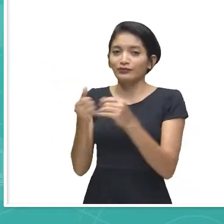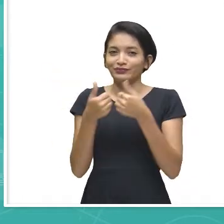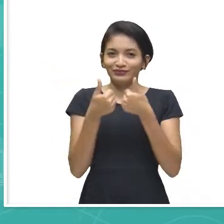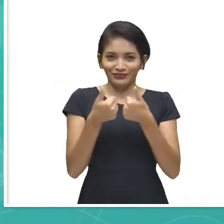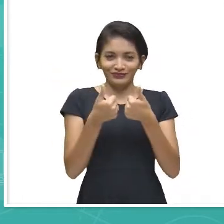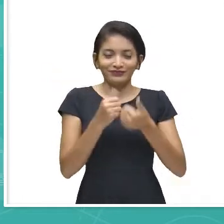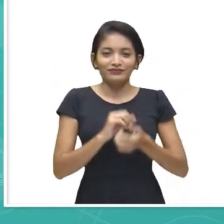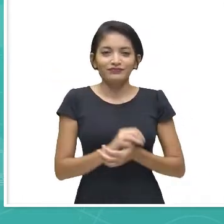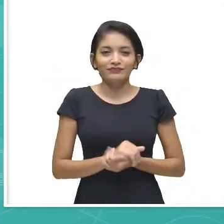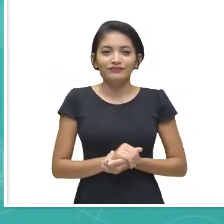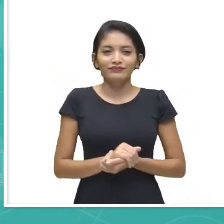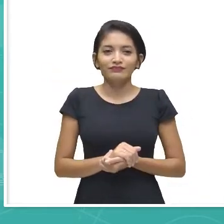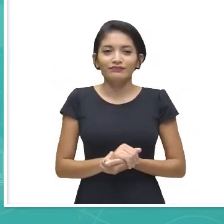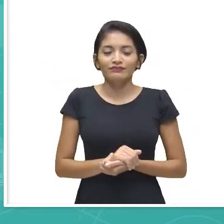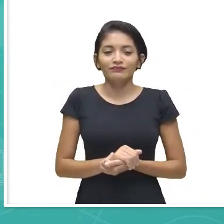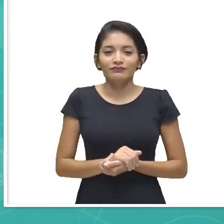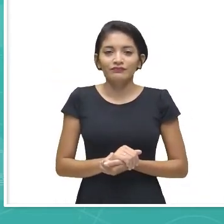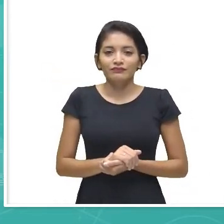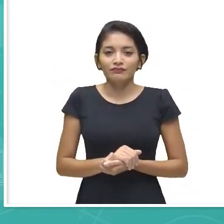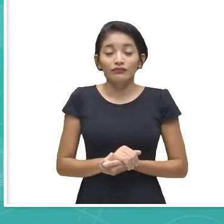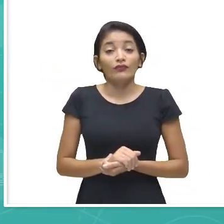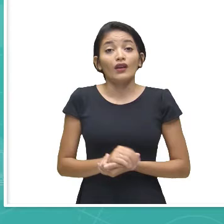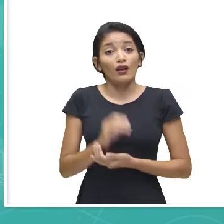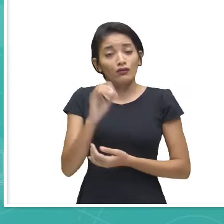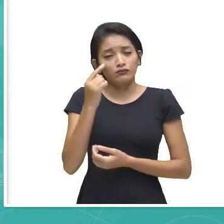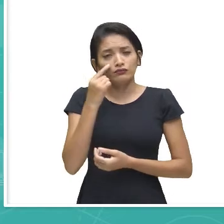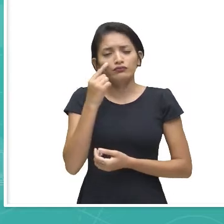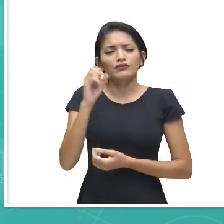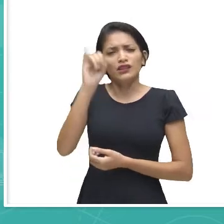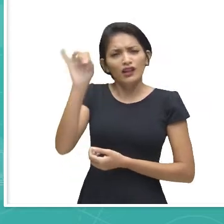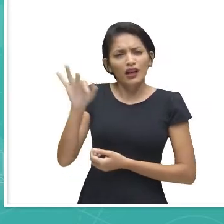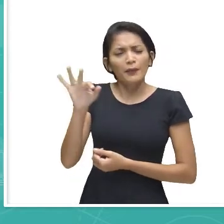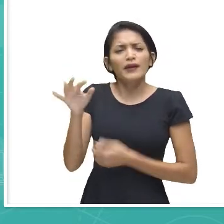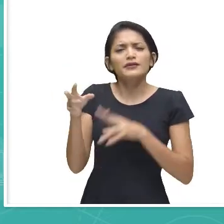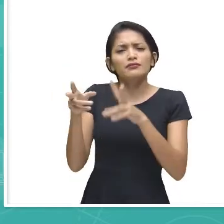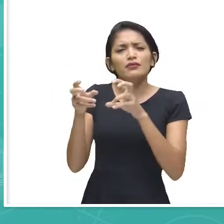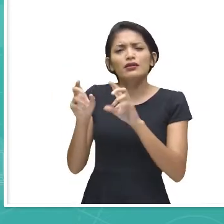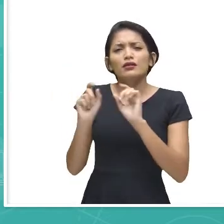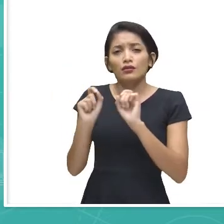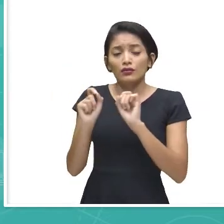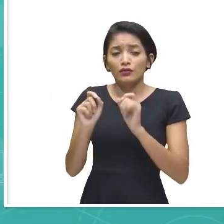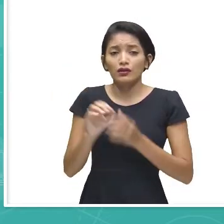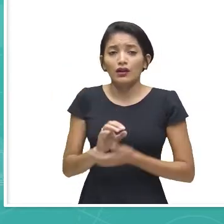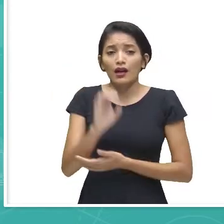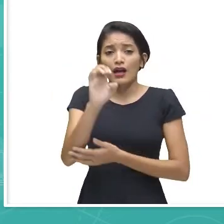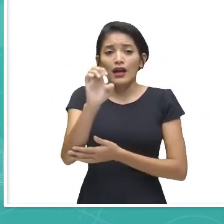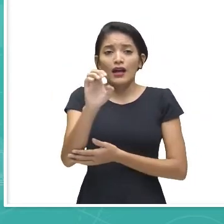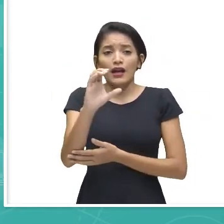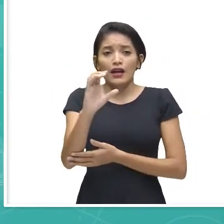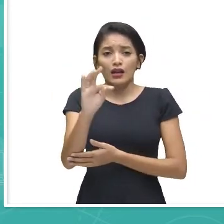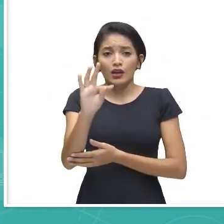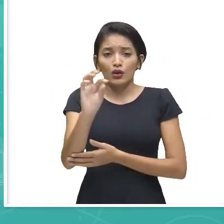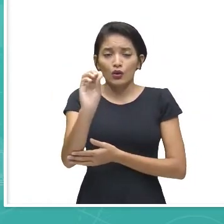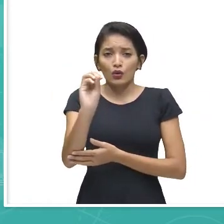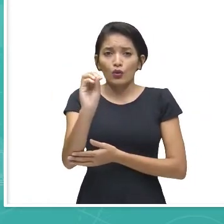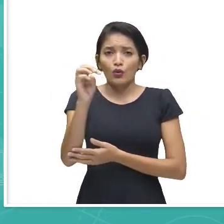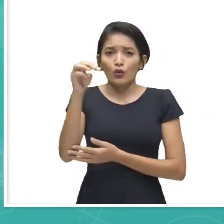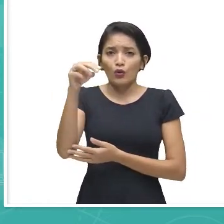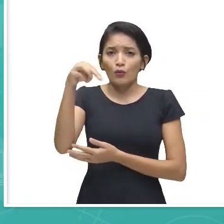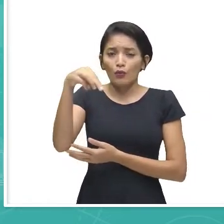lá? Então aqui, ó, pela imagem já dá para a gente perceber que o ectomorfo ele tem as pernas